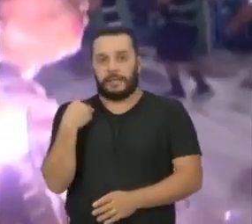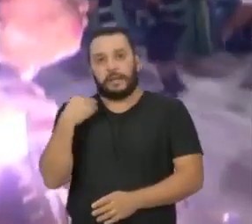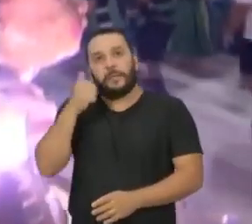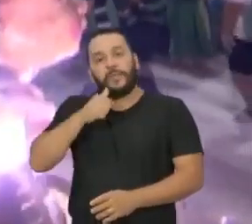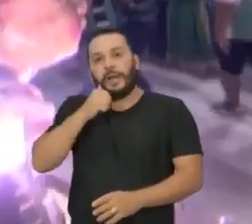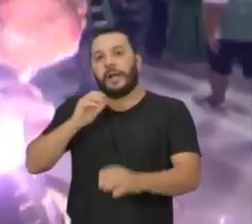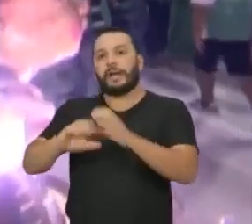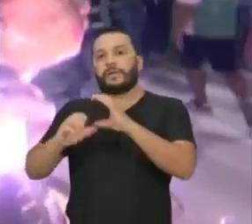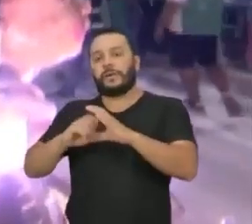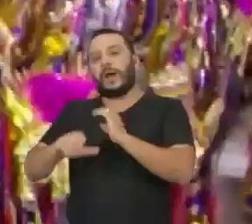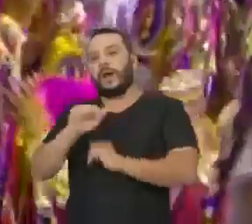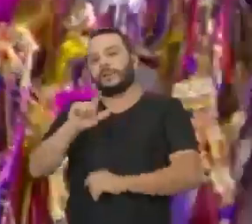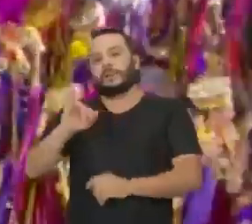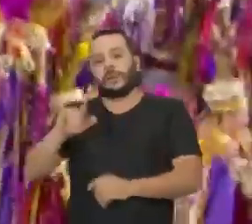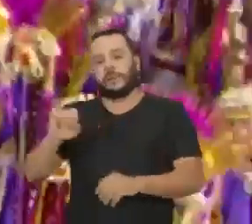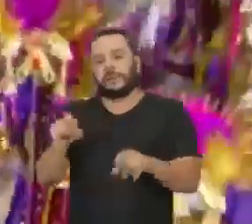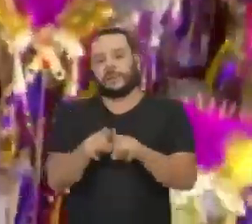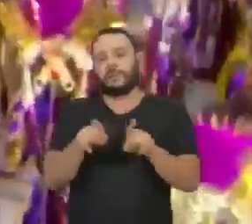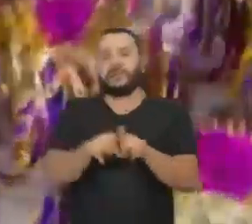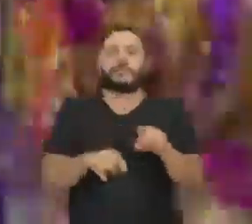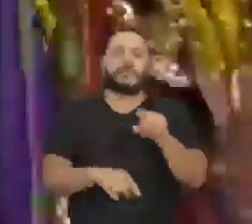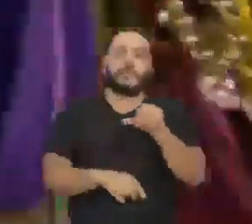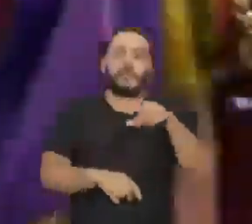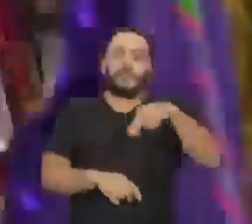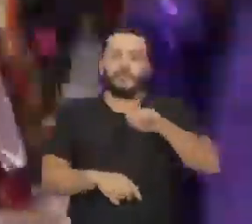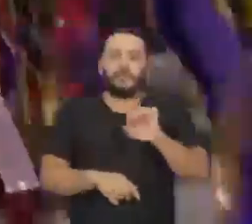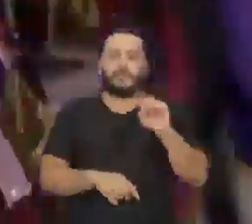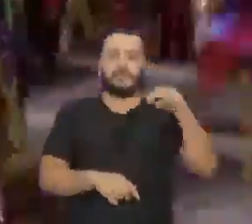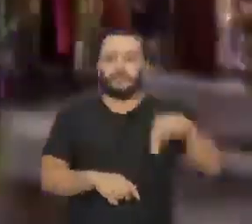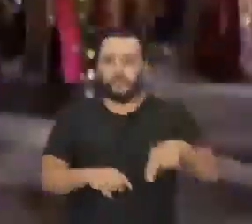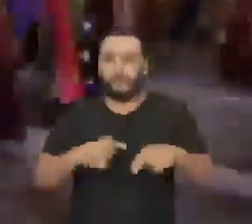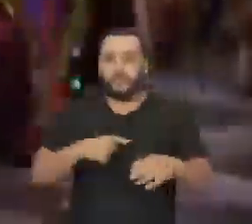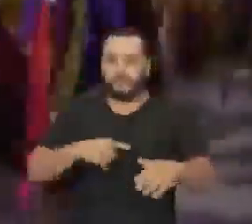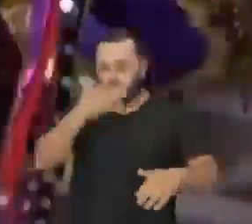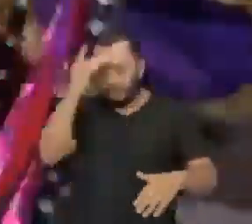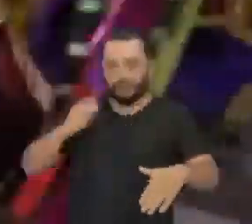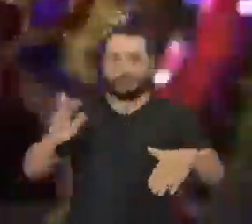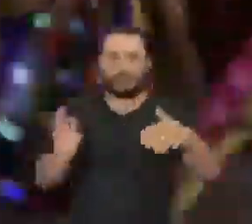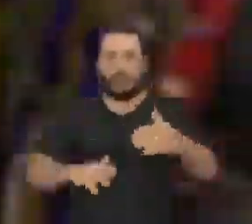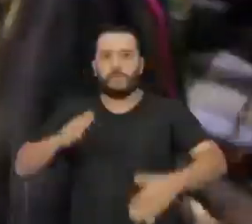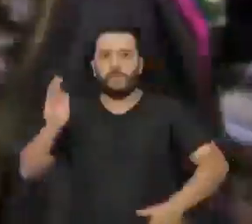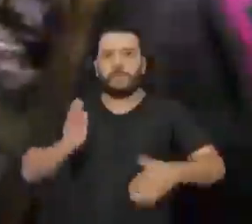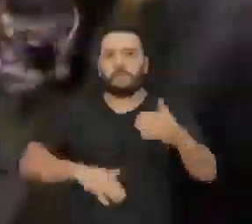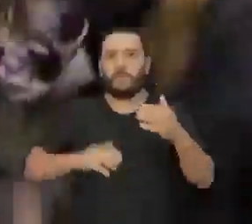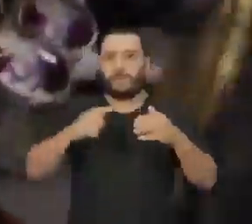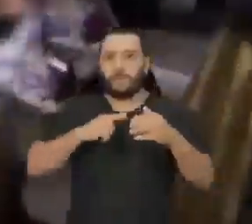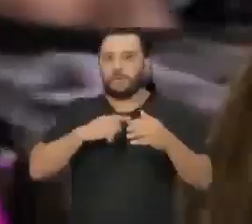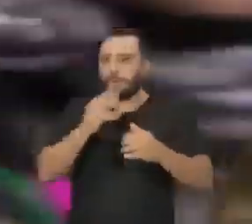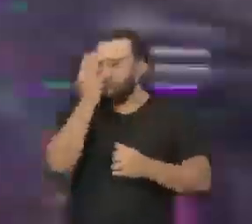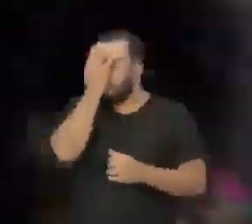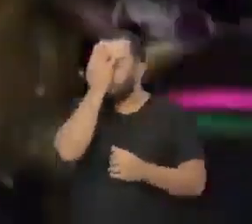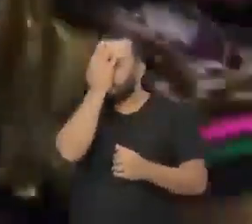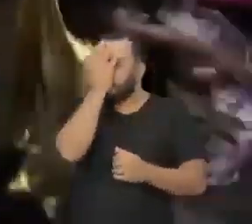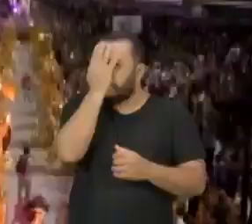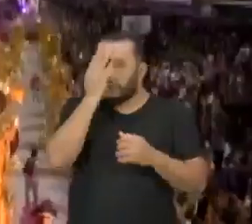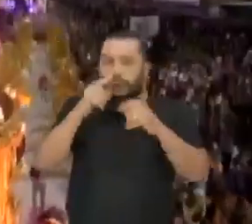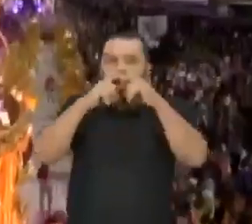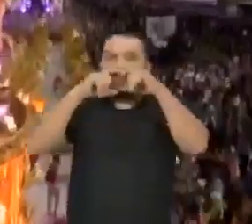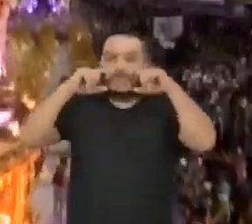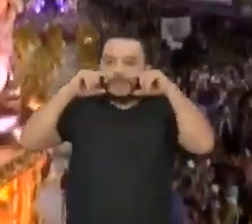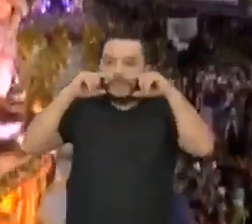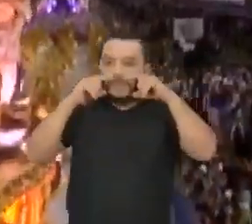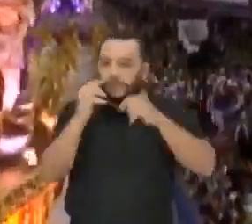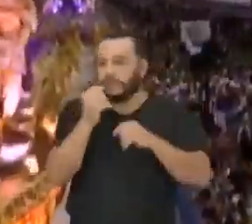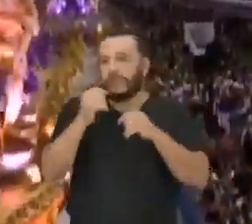pelo sambista Nelson Sargento. Os ritmistas da bateria tomaram a avenida escondendo o rosto com balaclavas e caveiras. O